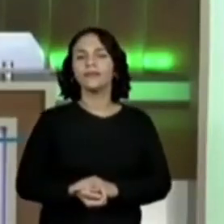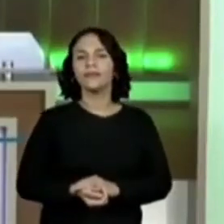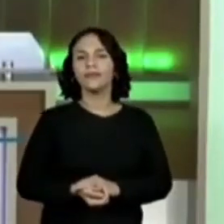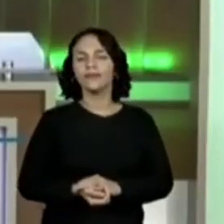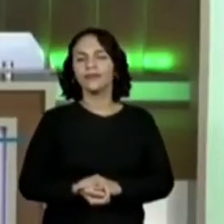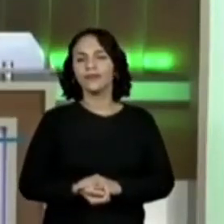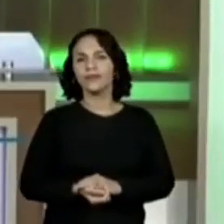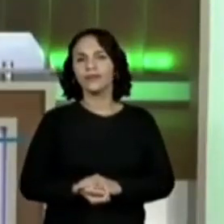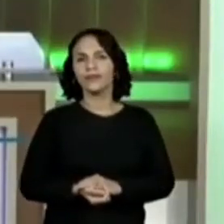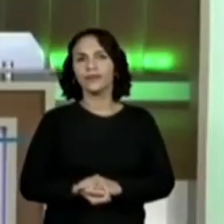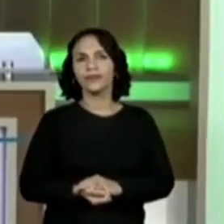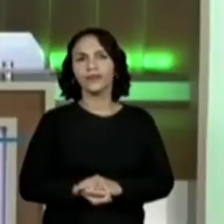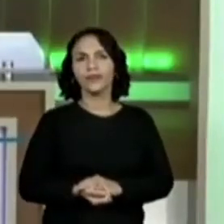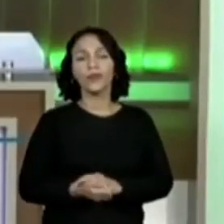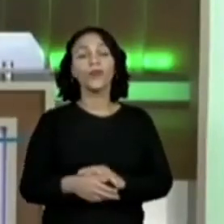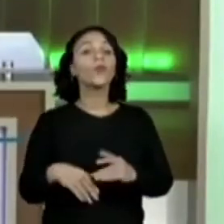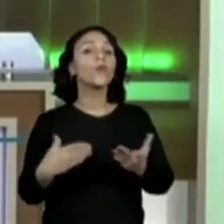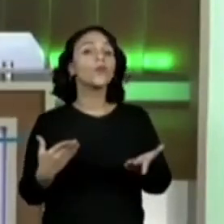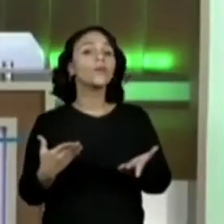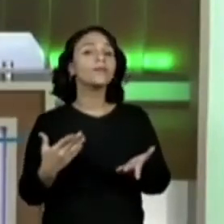estudada foi